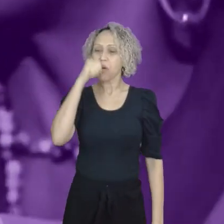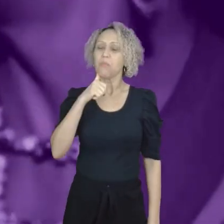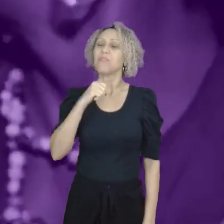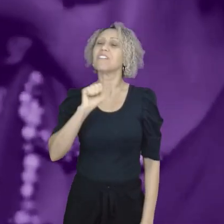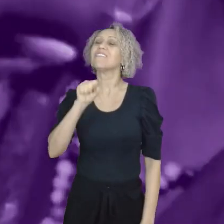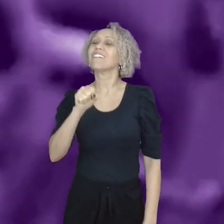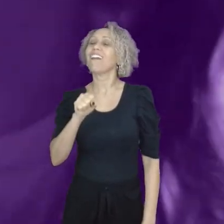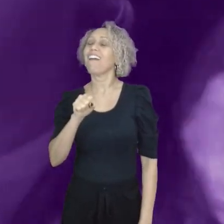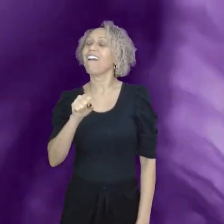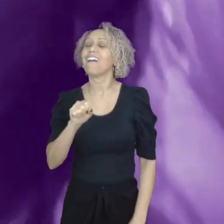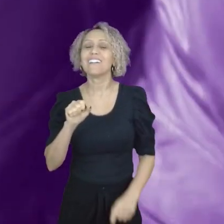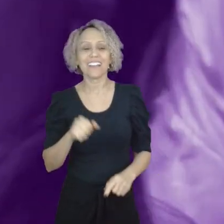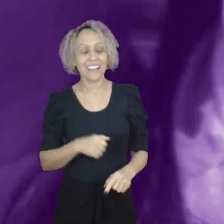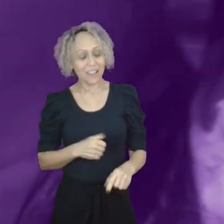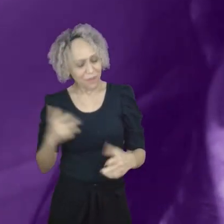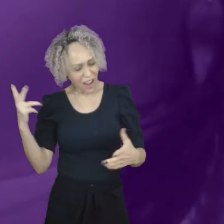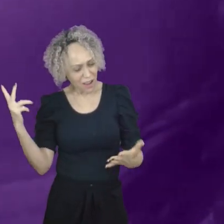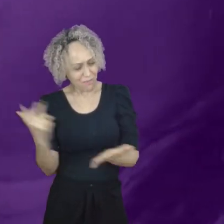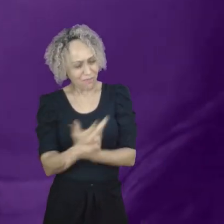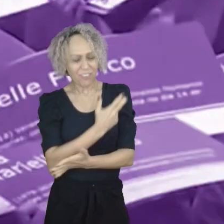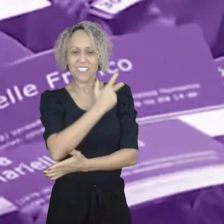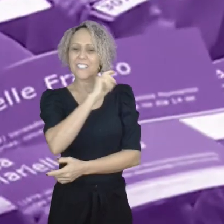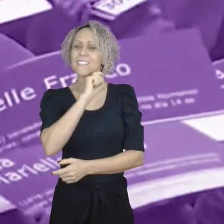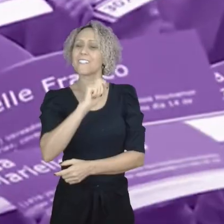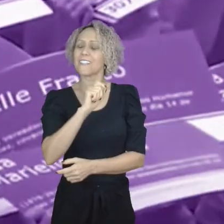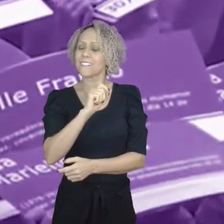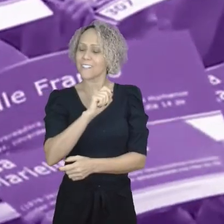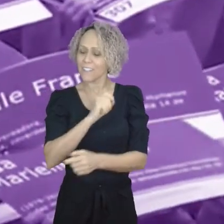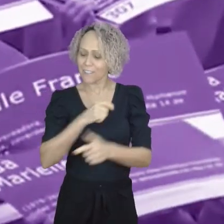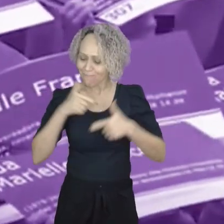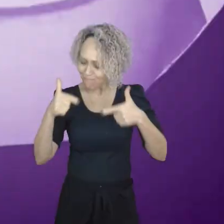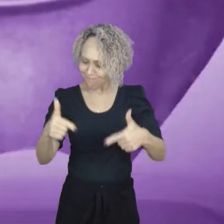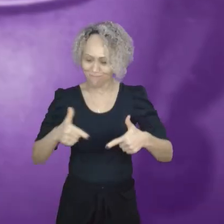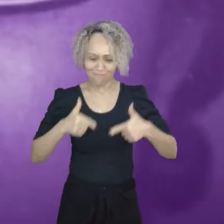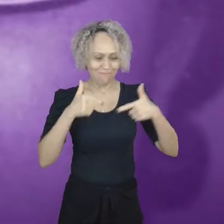pra fazer acontecer.